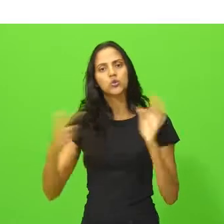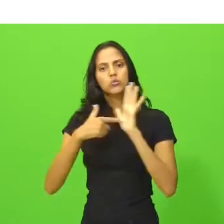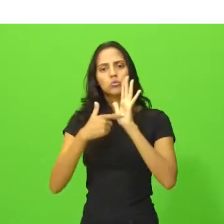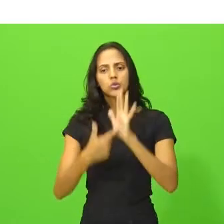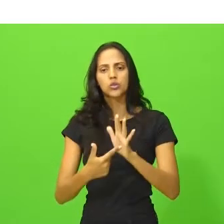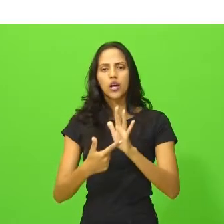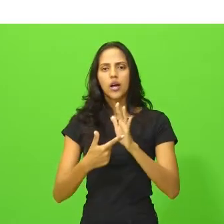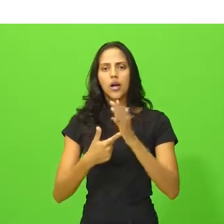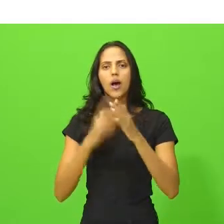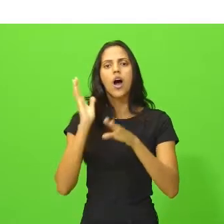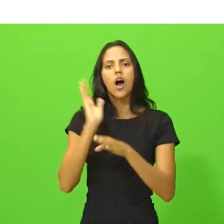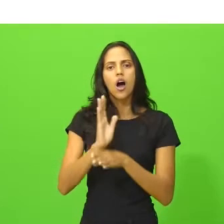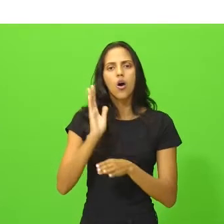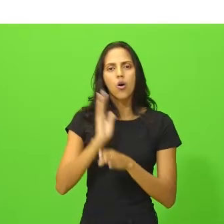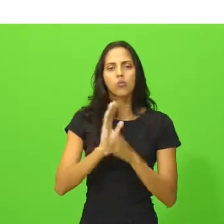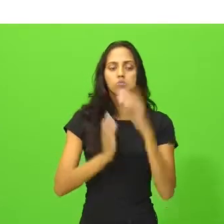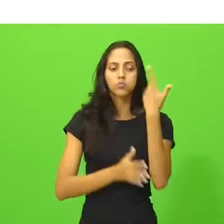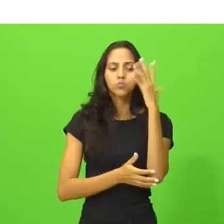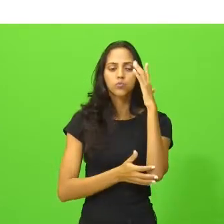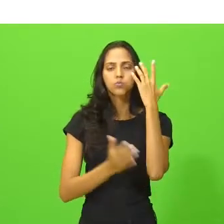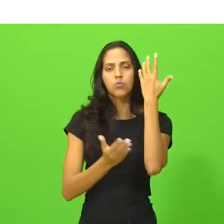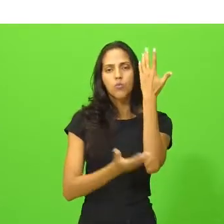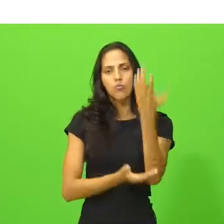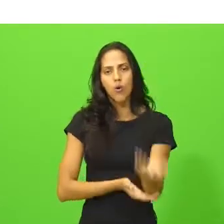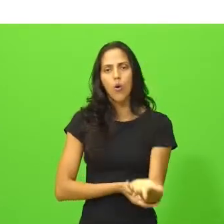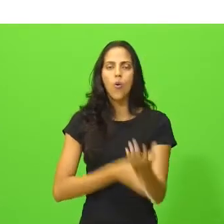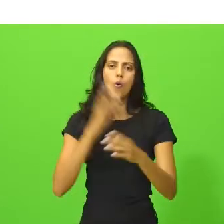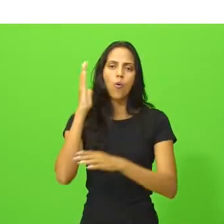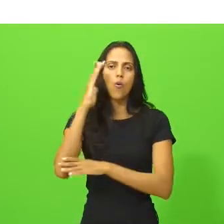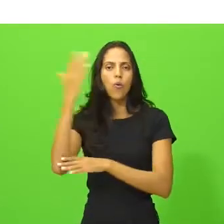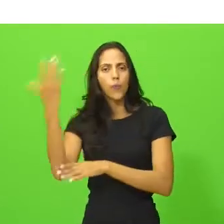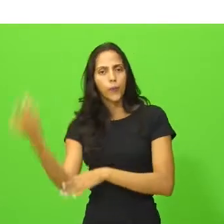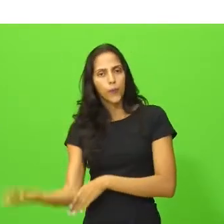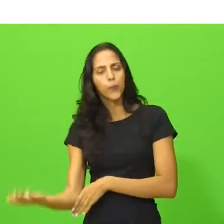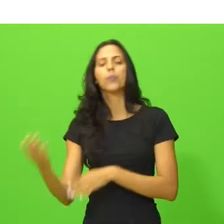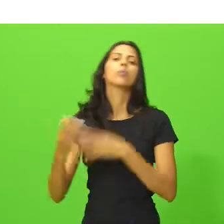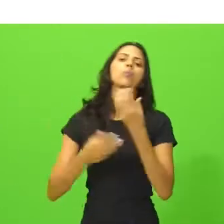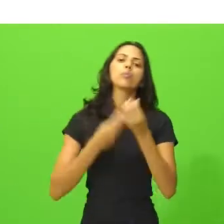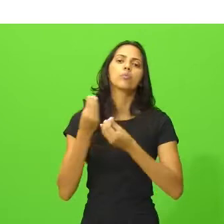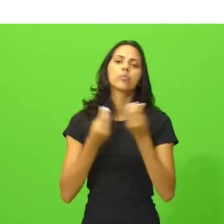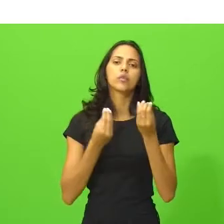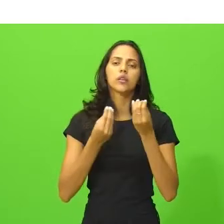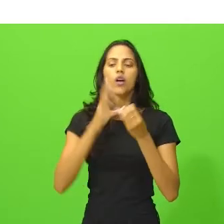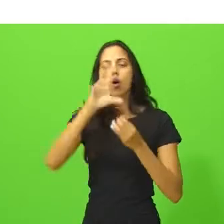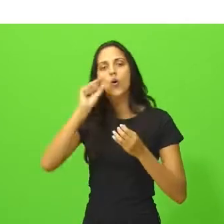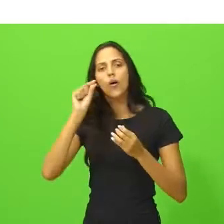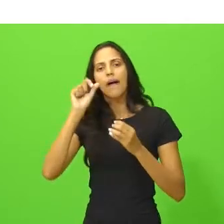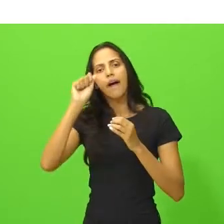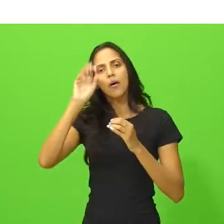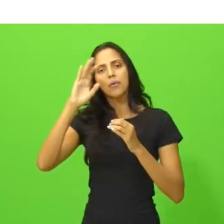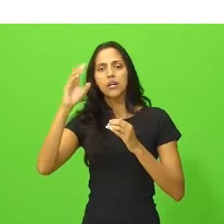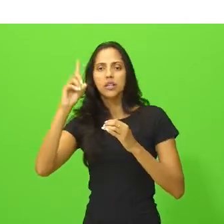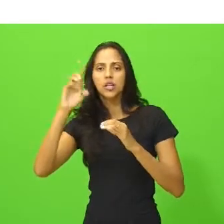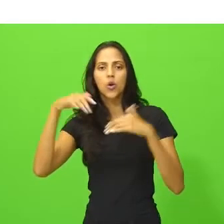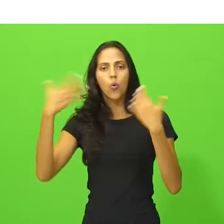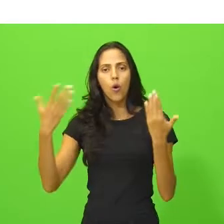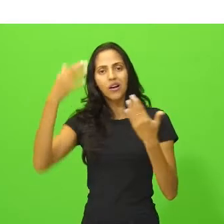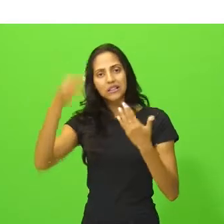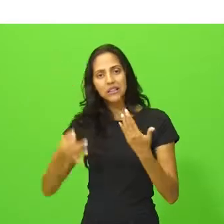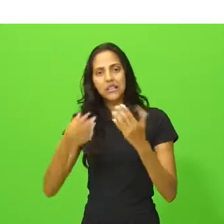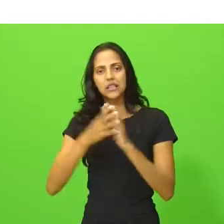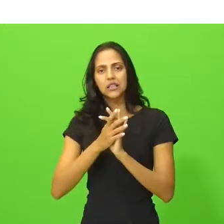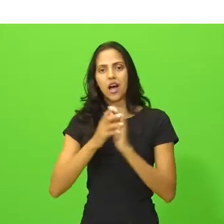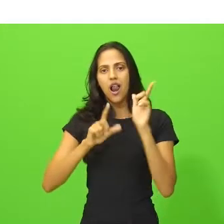da contribuição, né, do desmatamento da Amazônia Legal e etc. E vamos ver as alternativas. Portanto, a